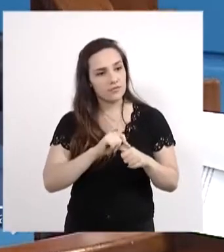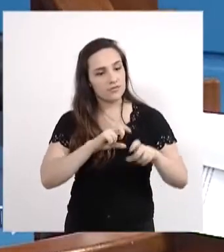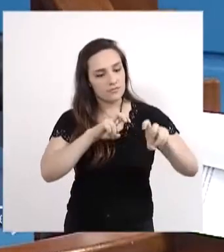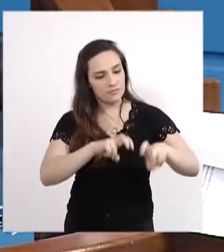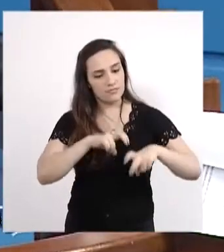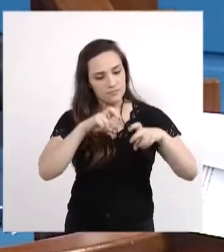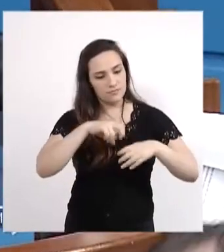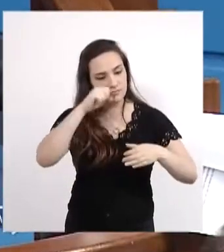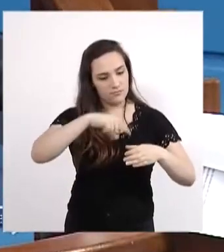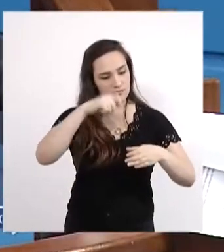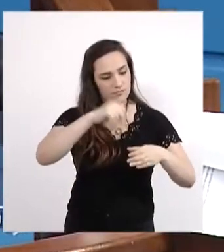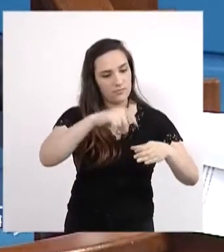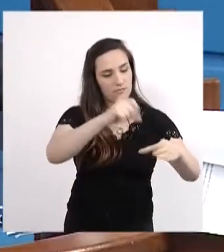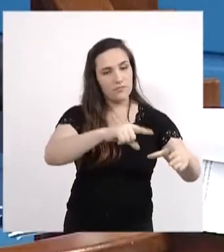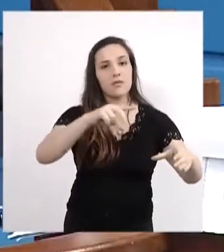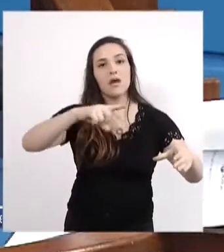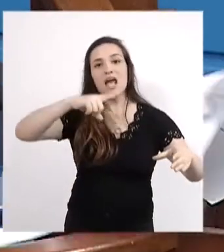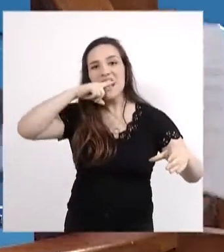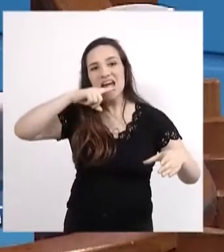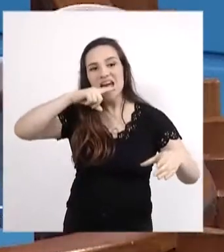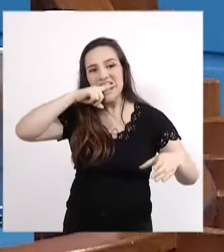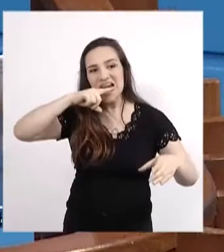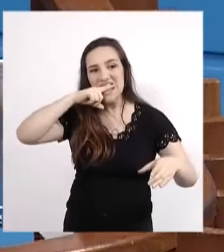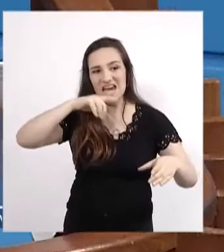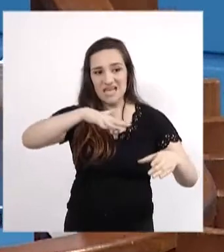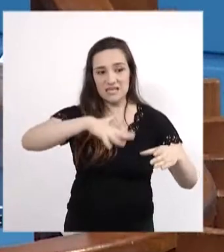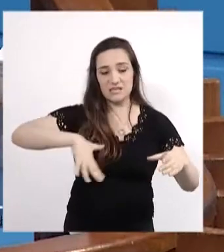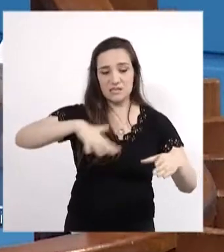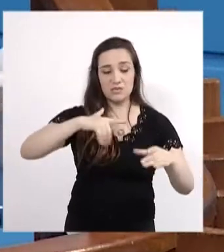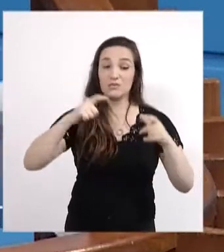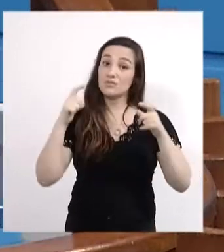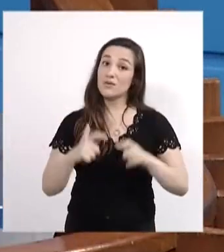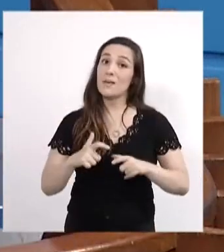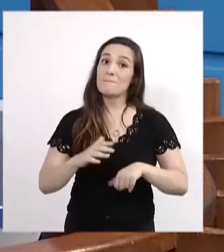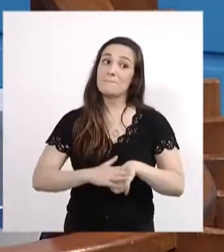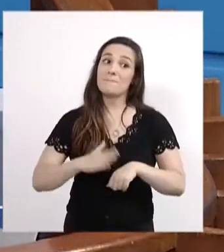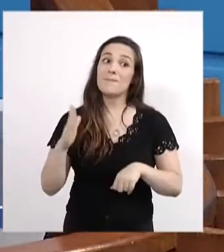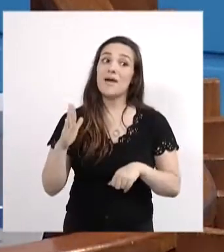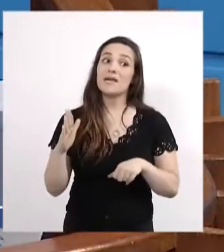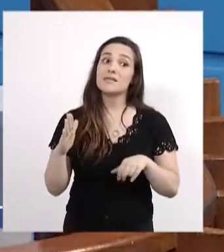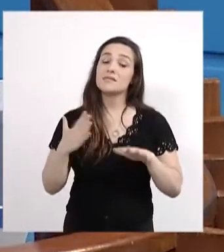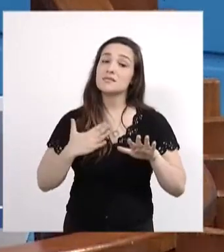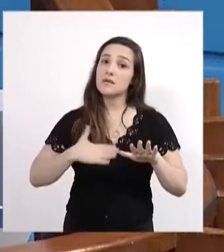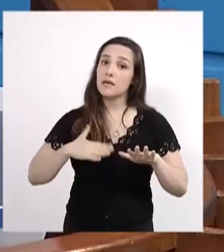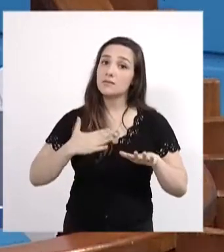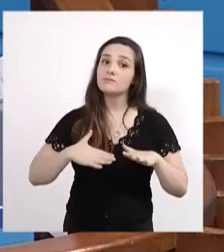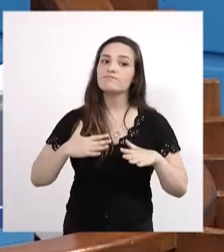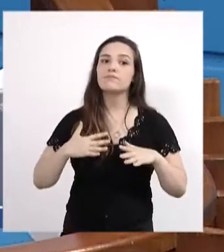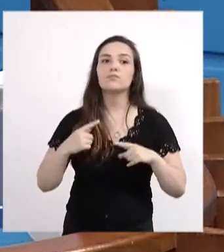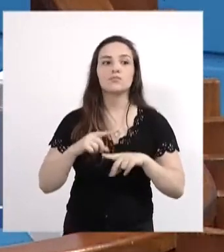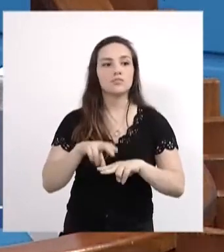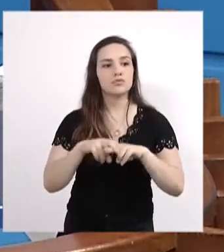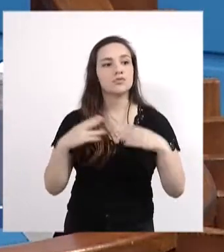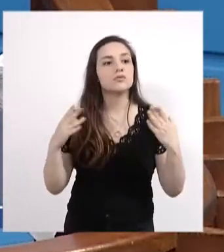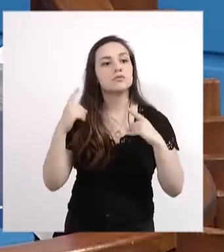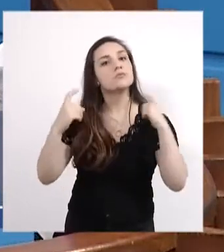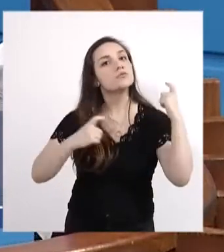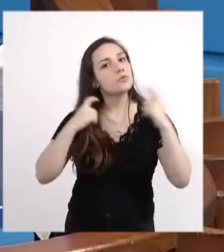cana-de-açúcar nessas áreas consideradas sensíveis, ela causou uma preocupação muito